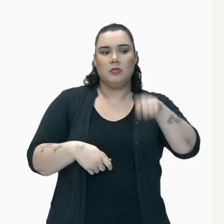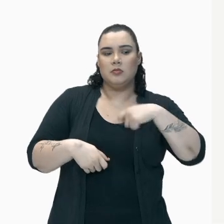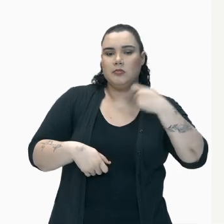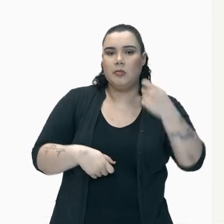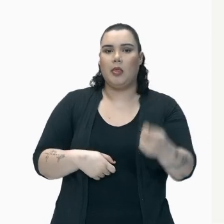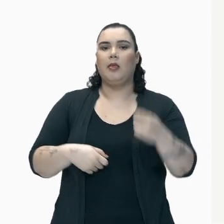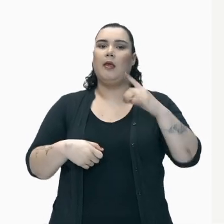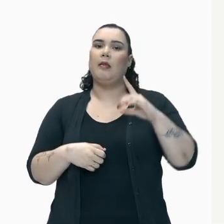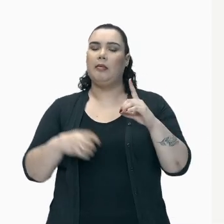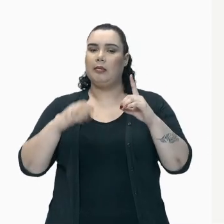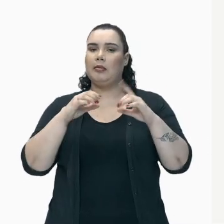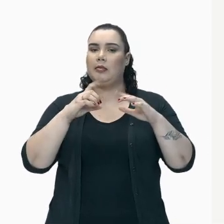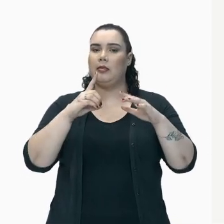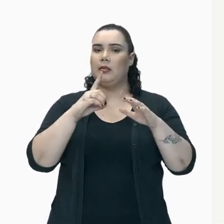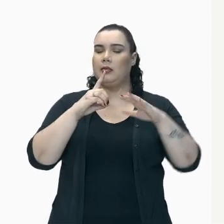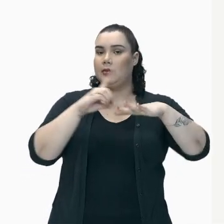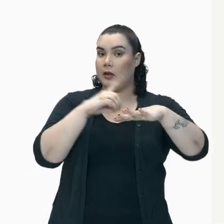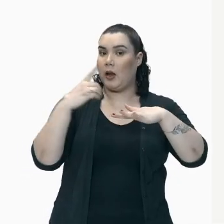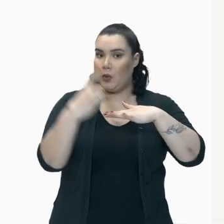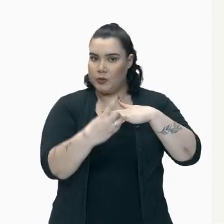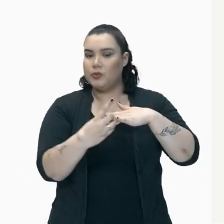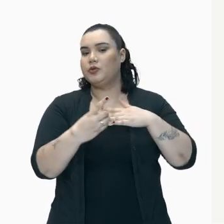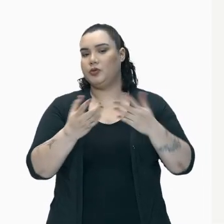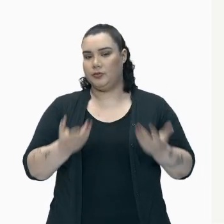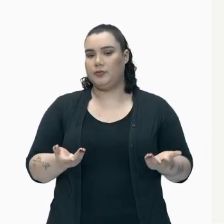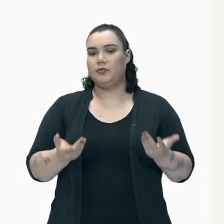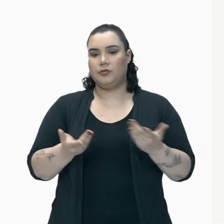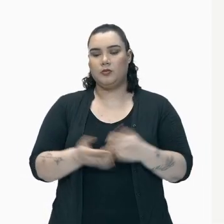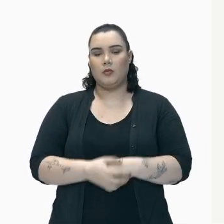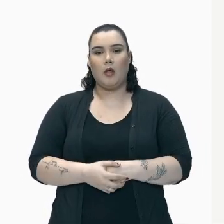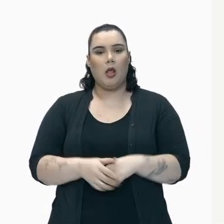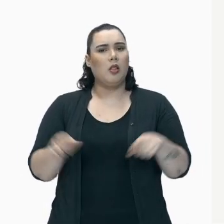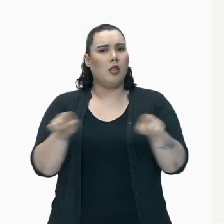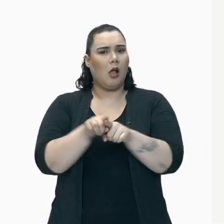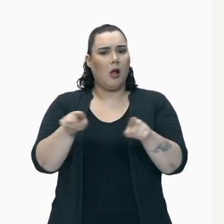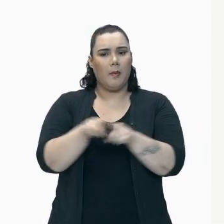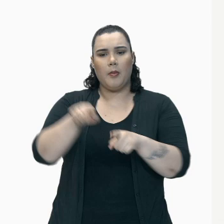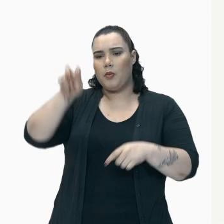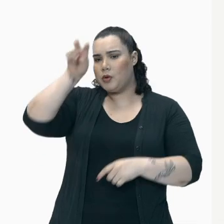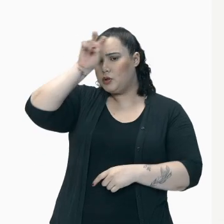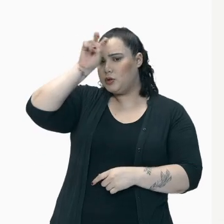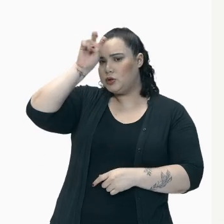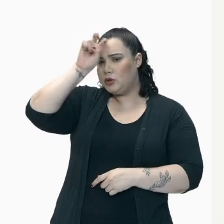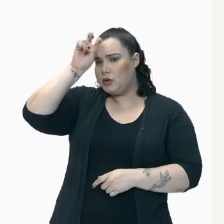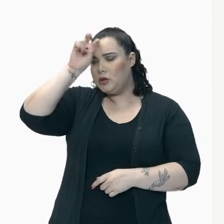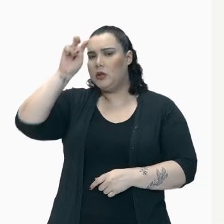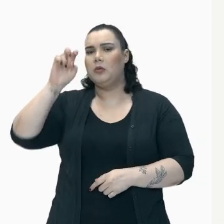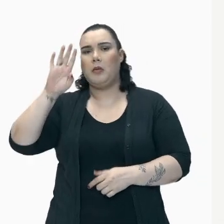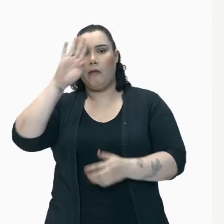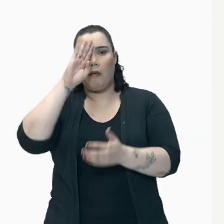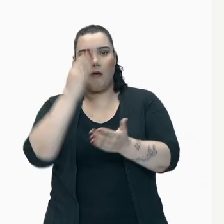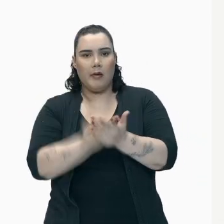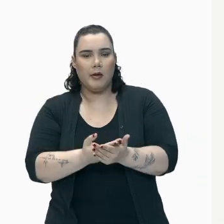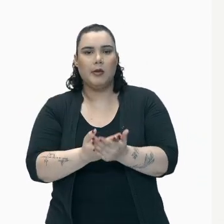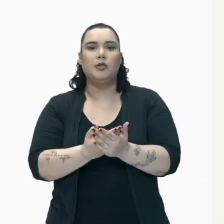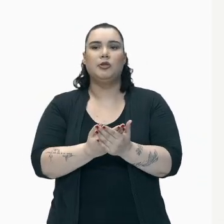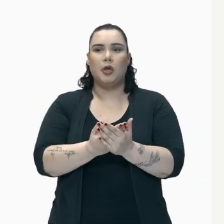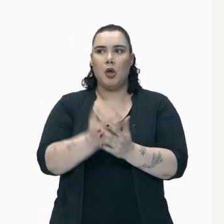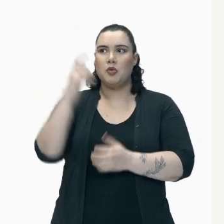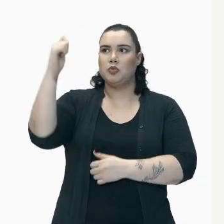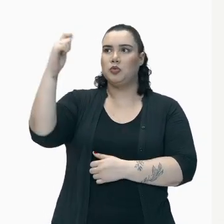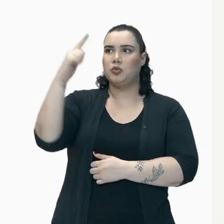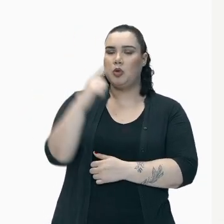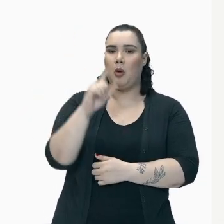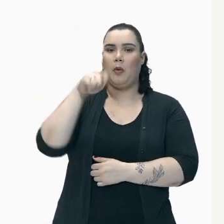também lá os egípcios, né, que acreditavam também que no Deus Sol, né? Tinha